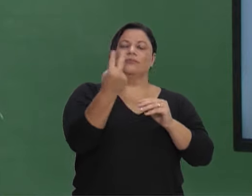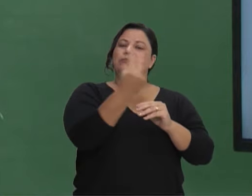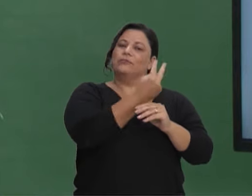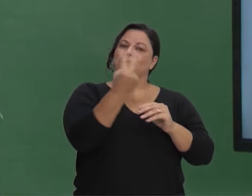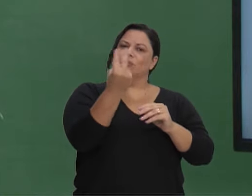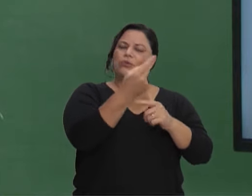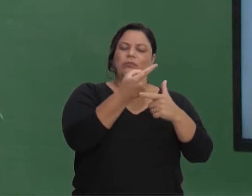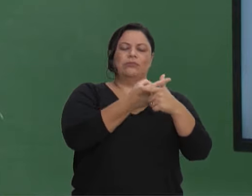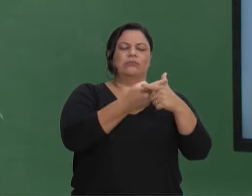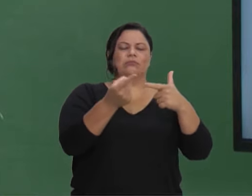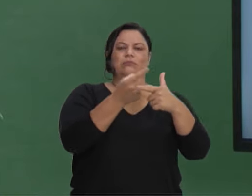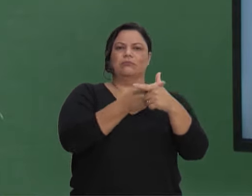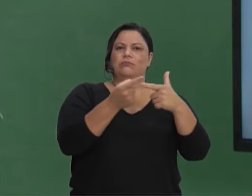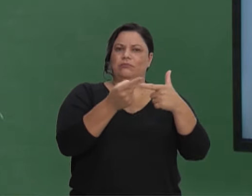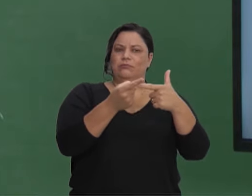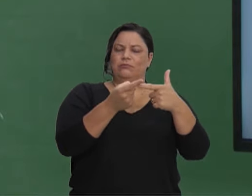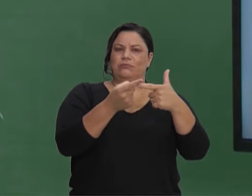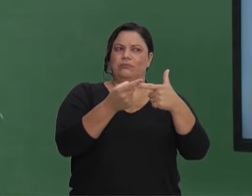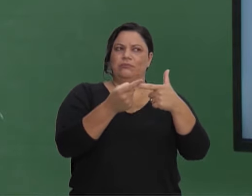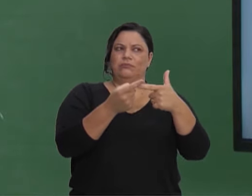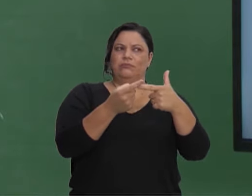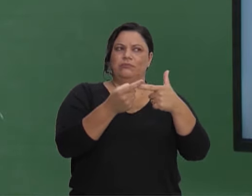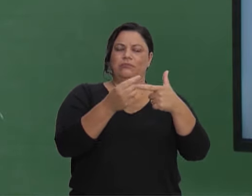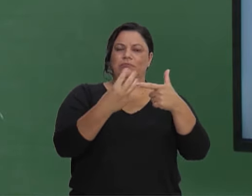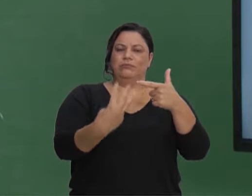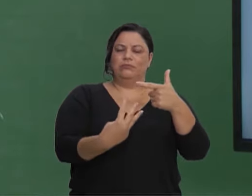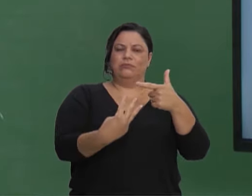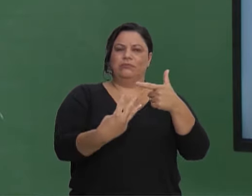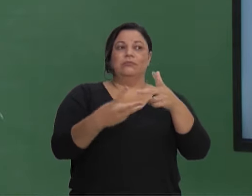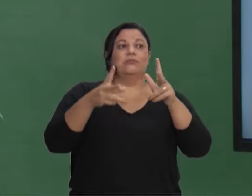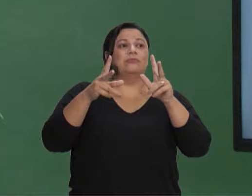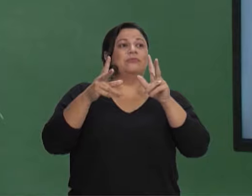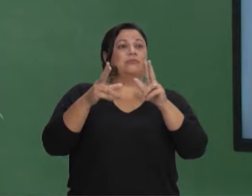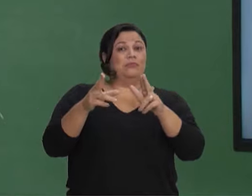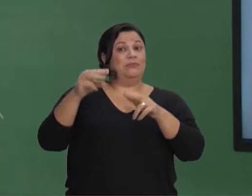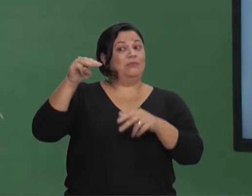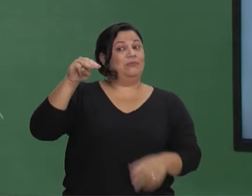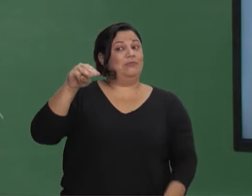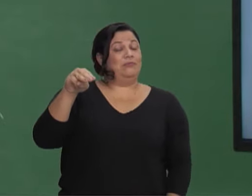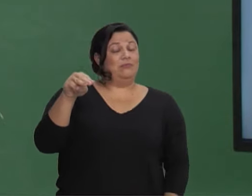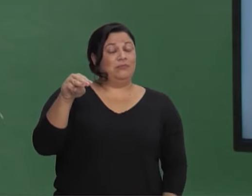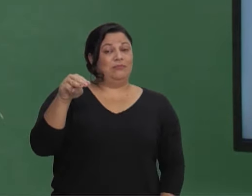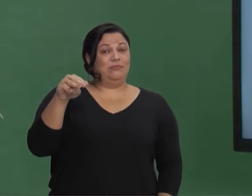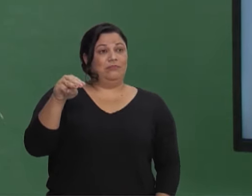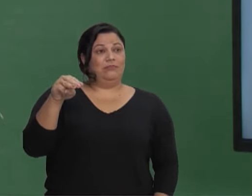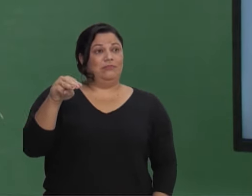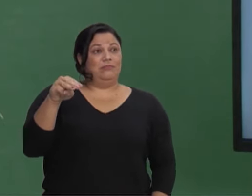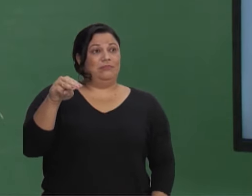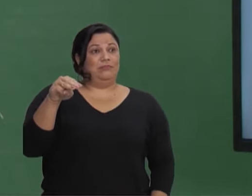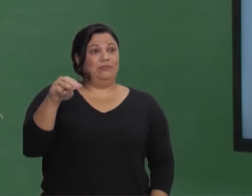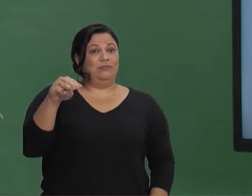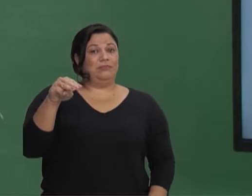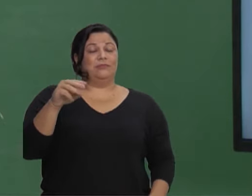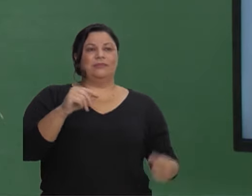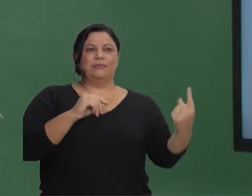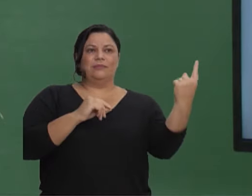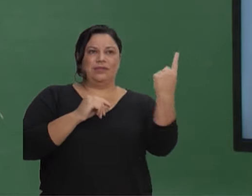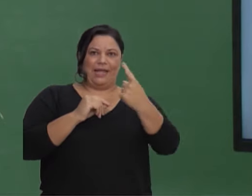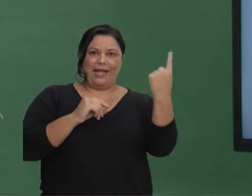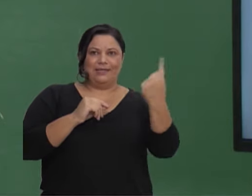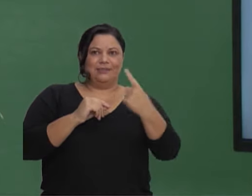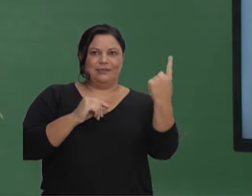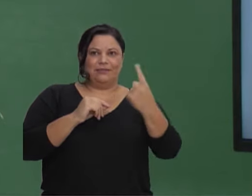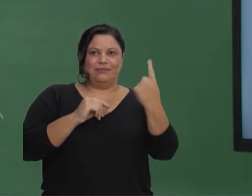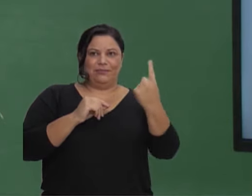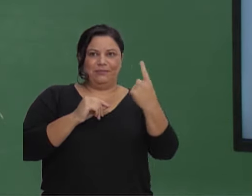dividido por 3 é igual a m. Essa é a minha primeira